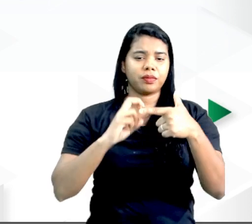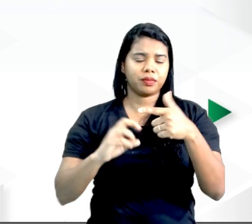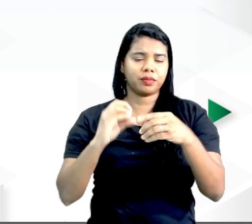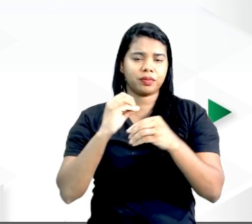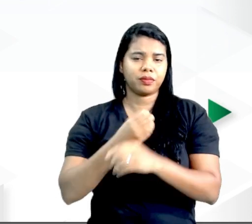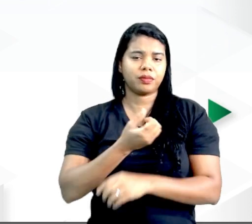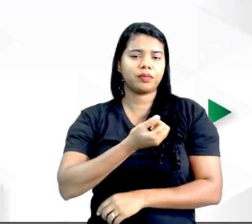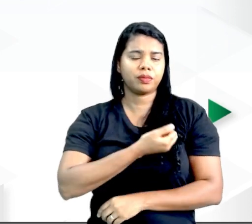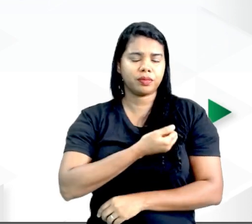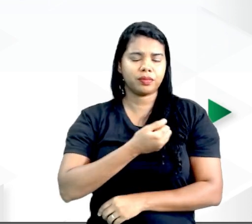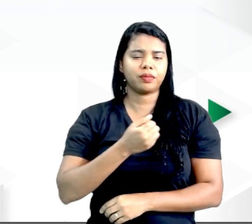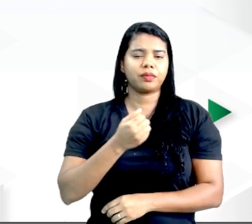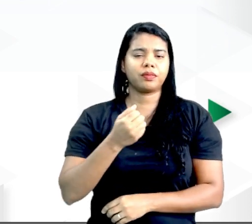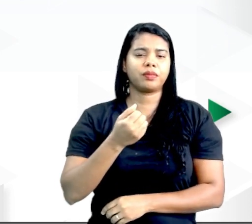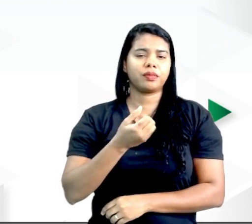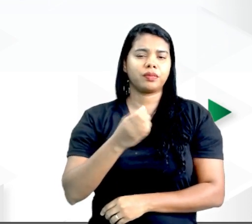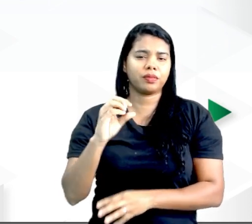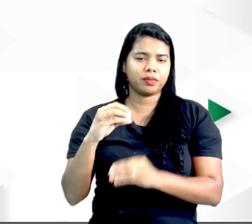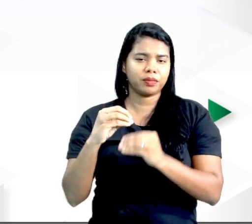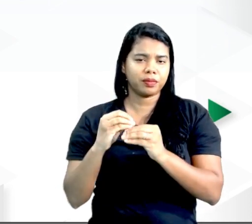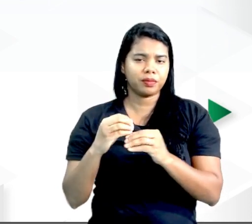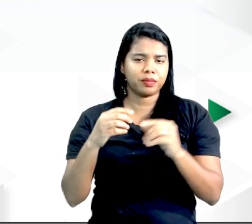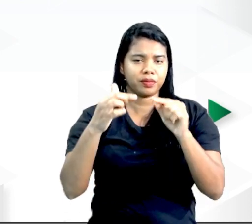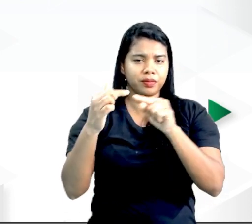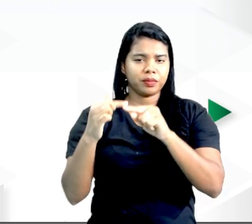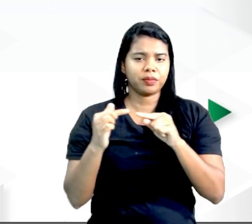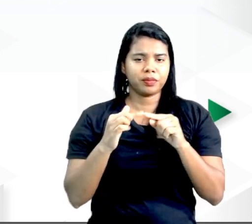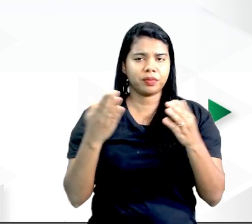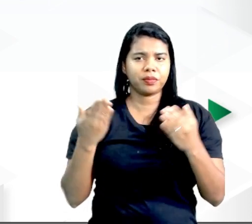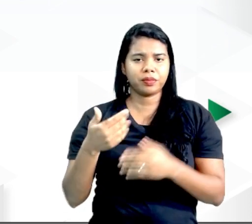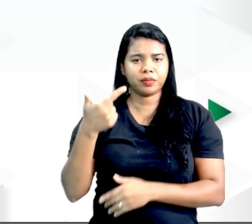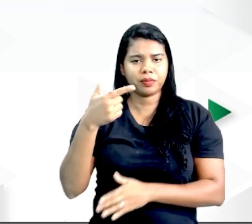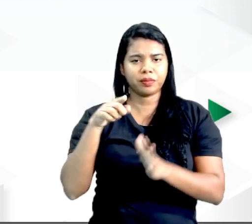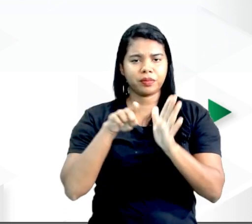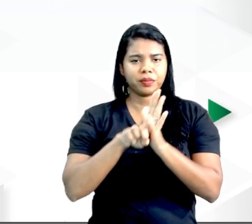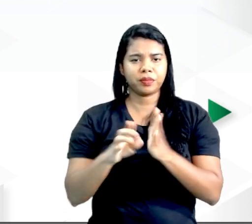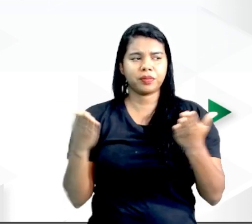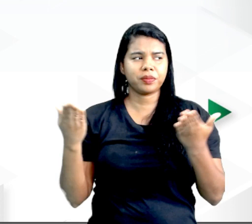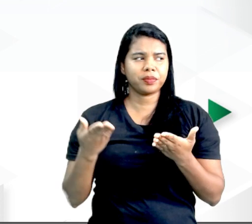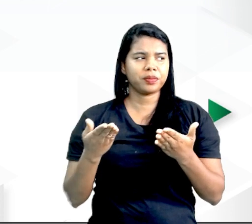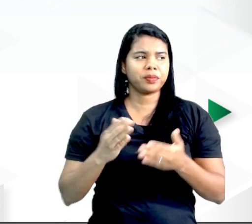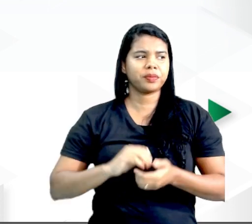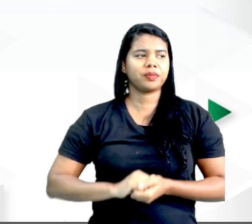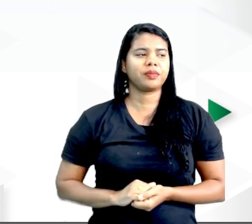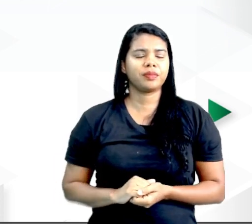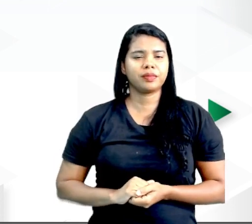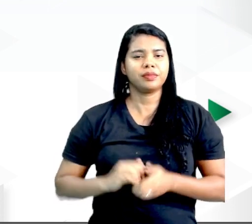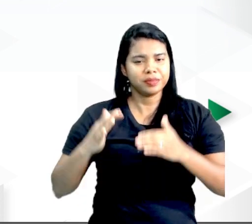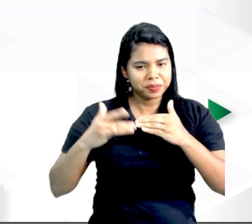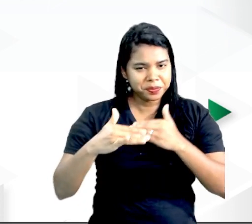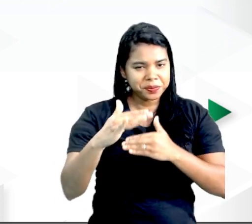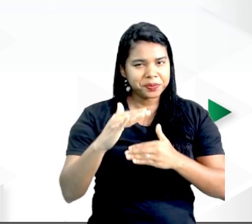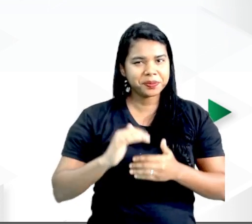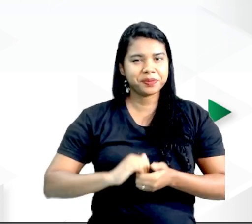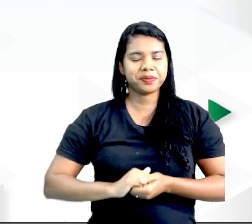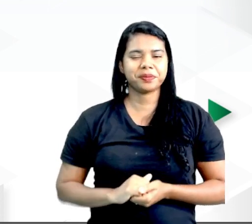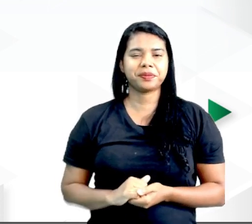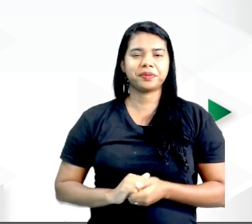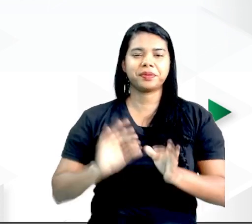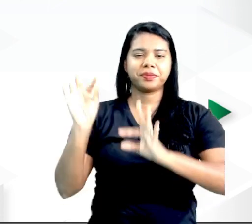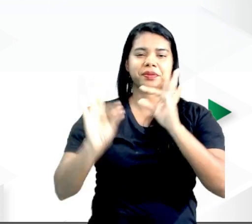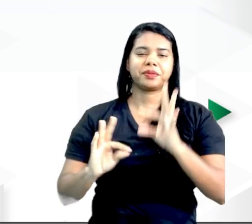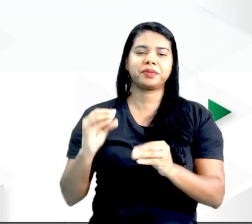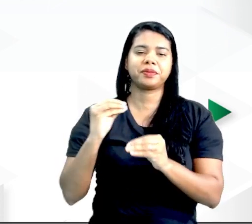número decimal. Tranquilo, então? Combinado? Vamos para a segunda questão, porque a gente não para. Quando